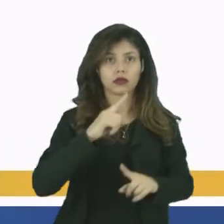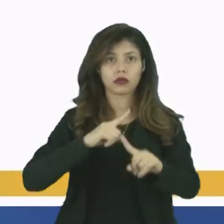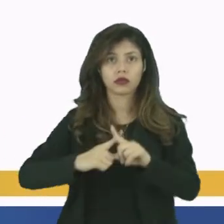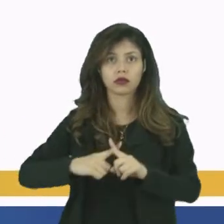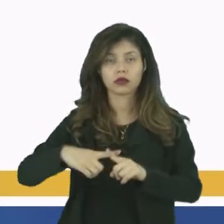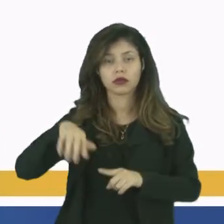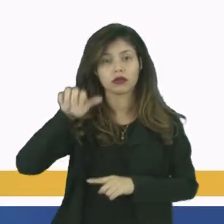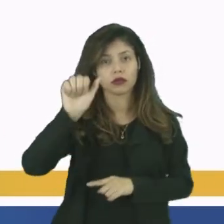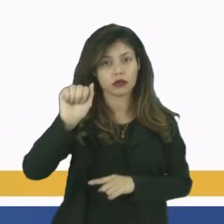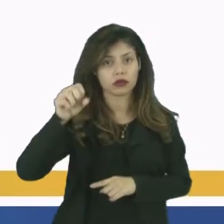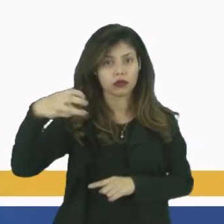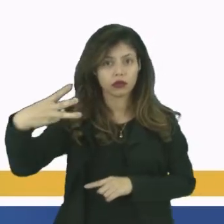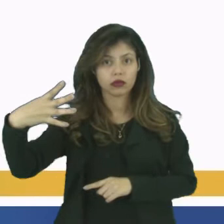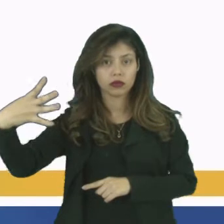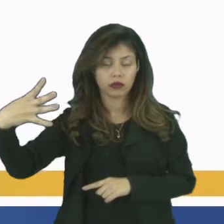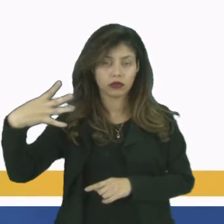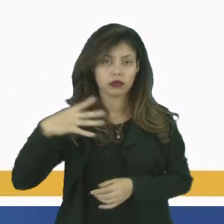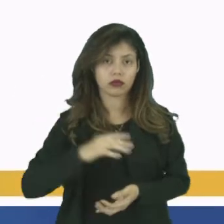0